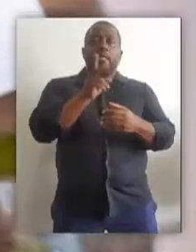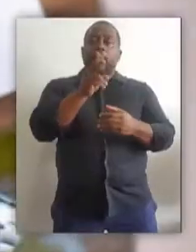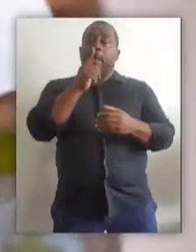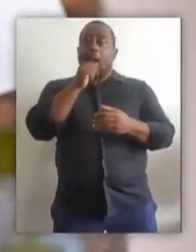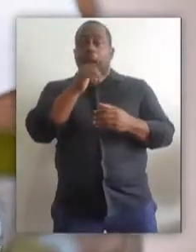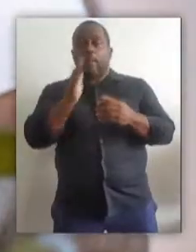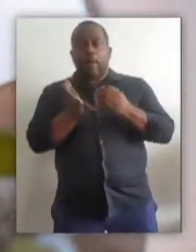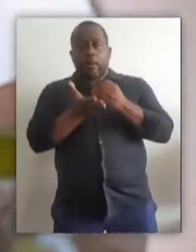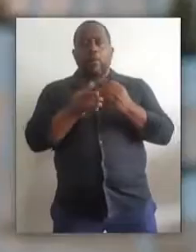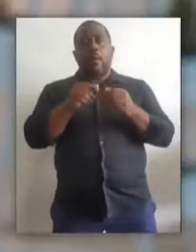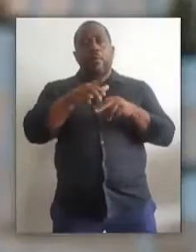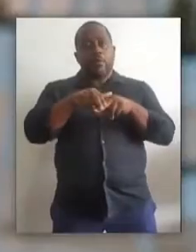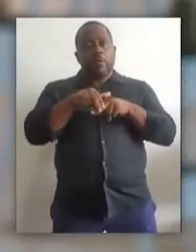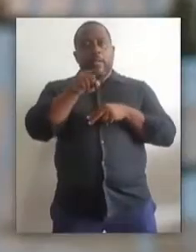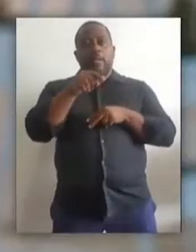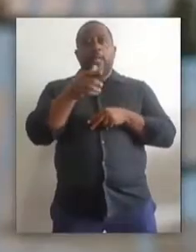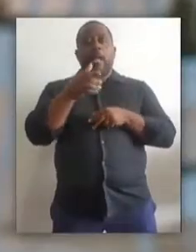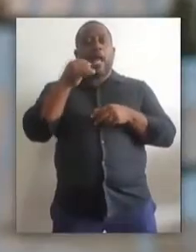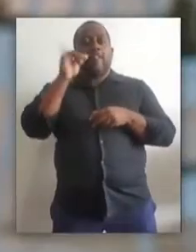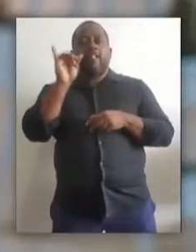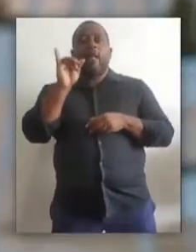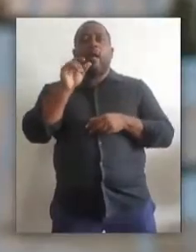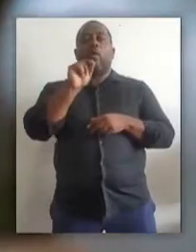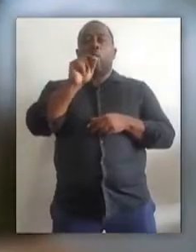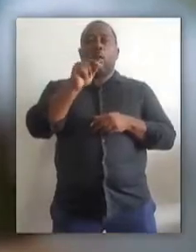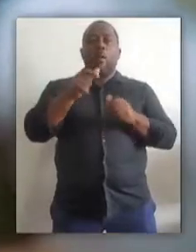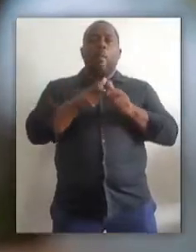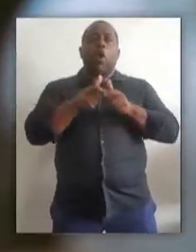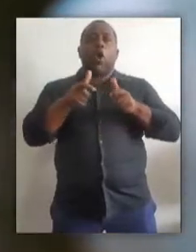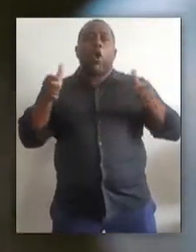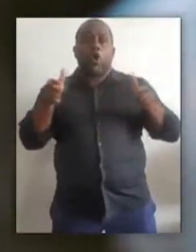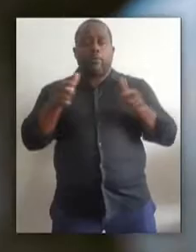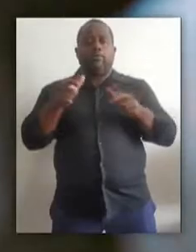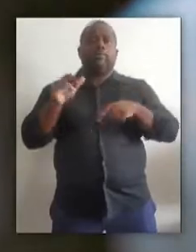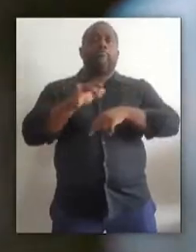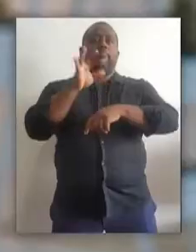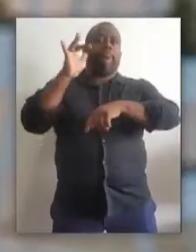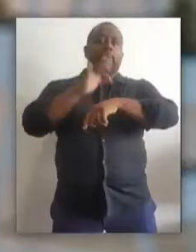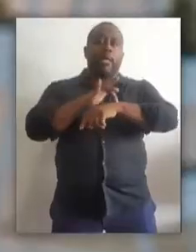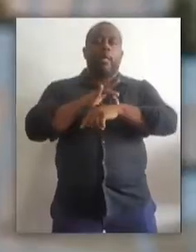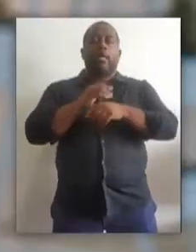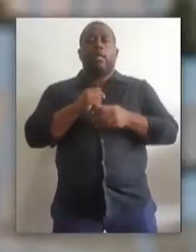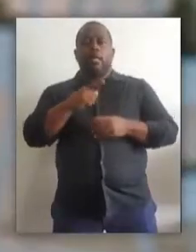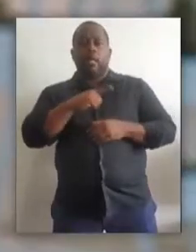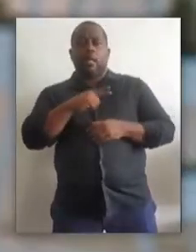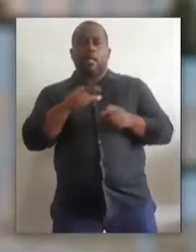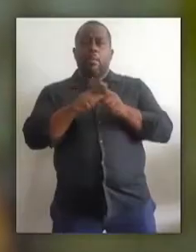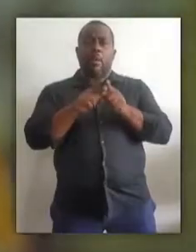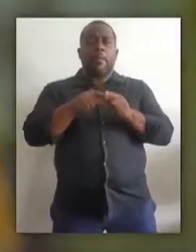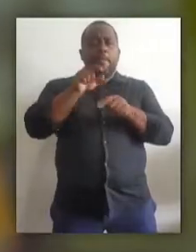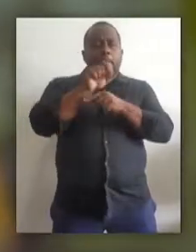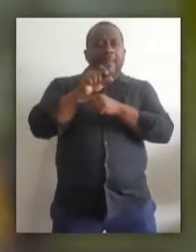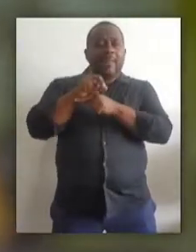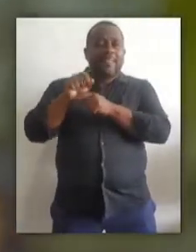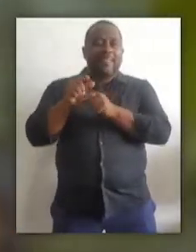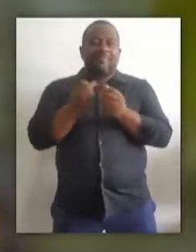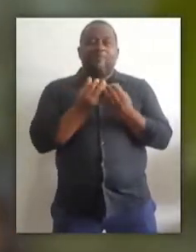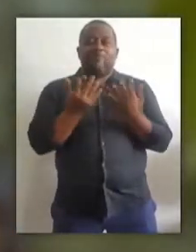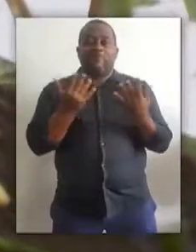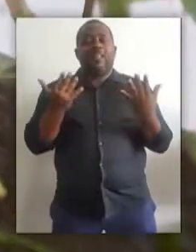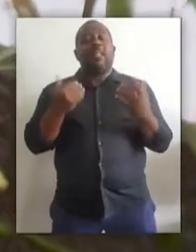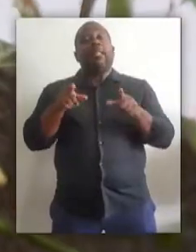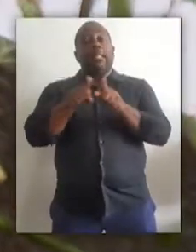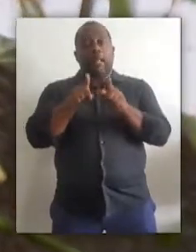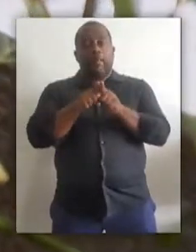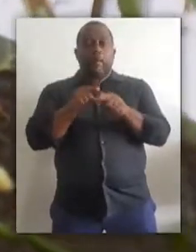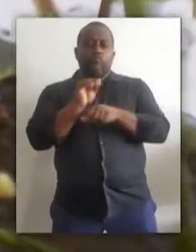sem acumular água embaixo, justamente para poder evitar o foco da dengue, né? Aqui a gente tem aqui uma hortaliçazinha, e